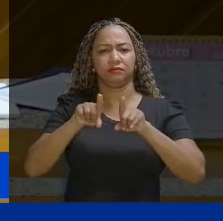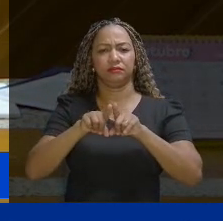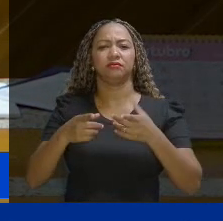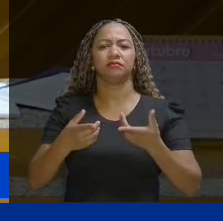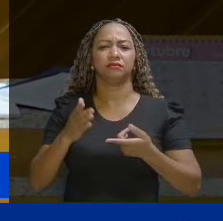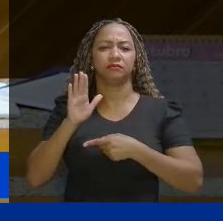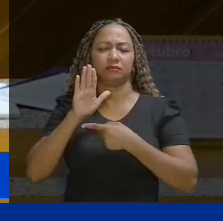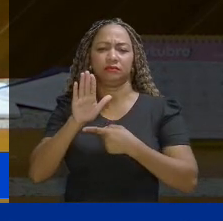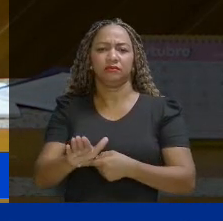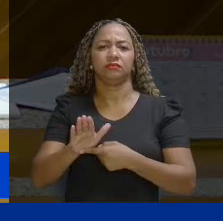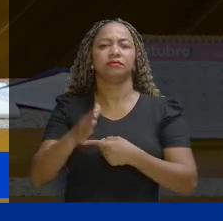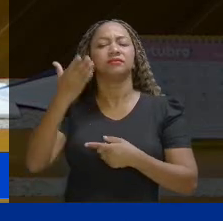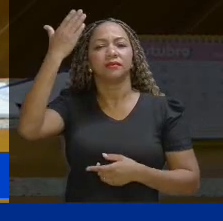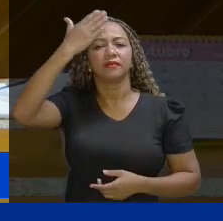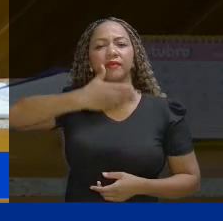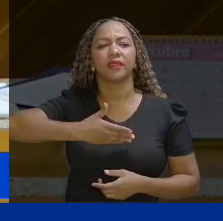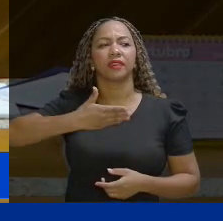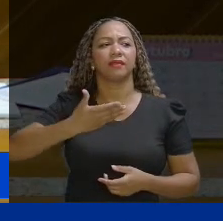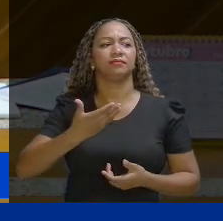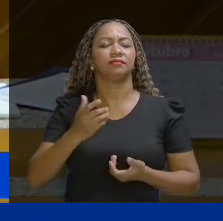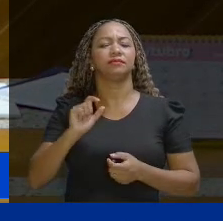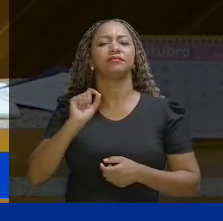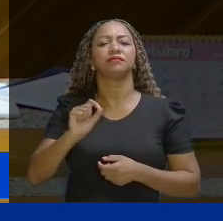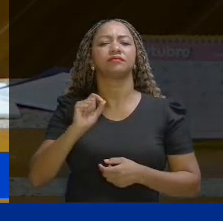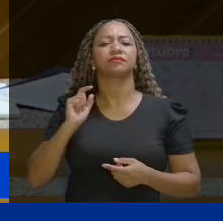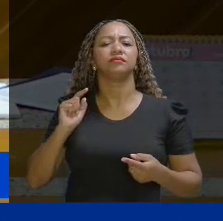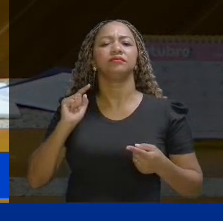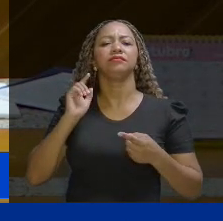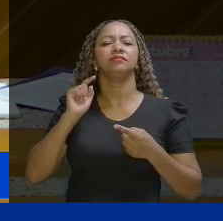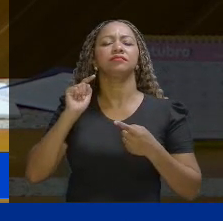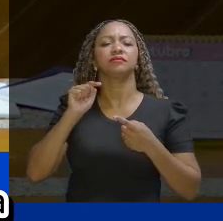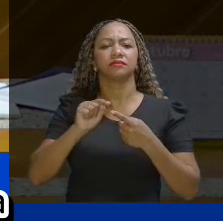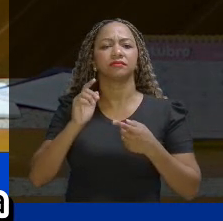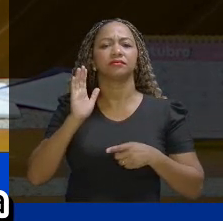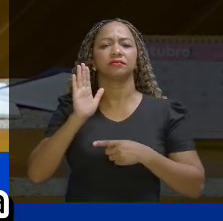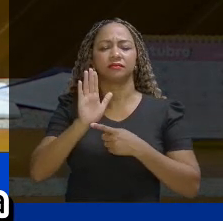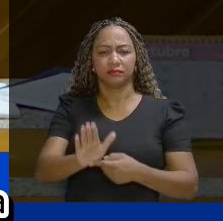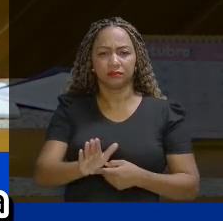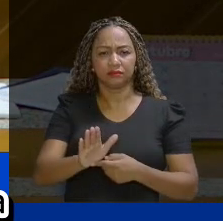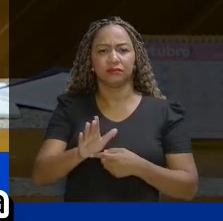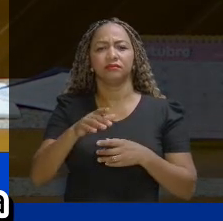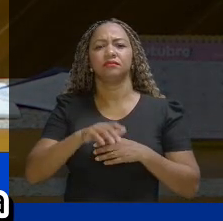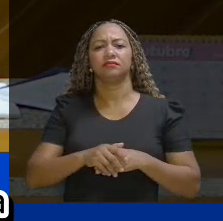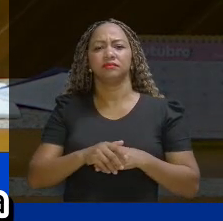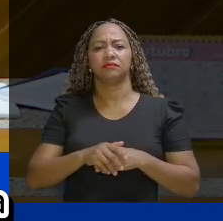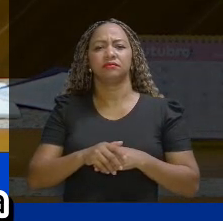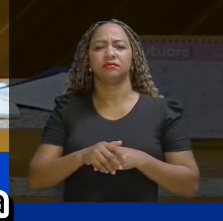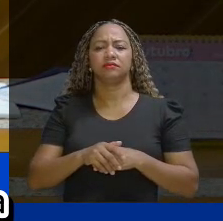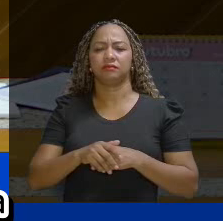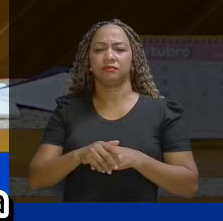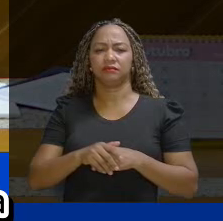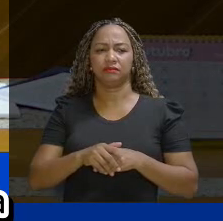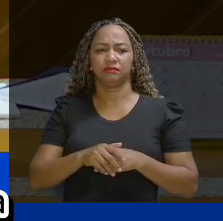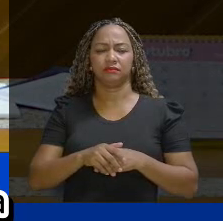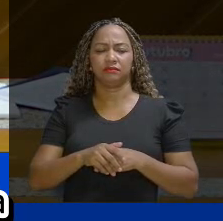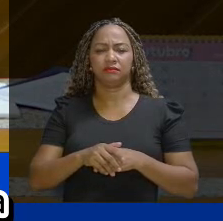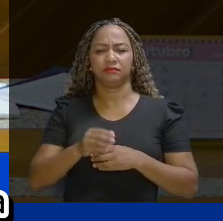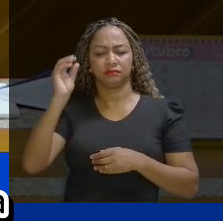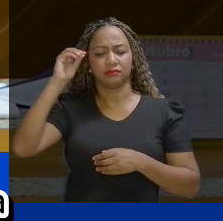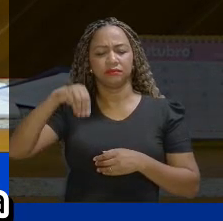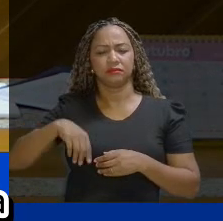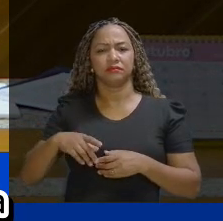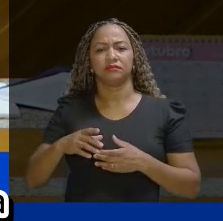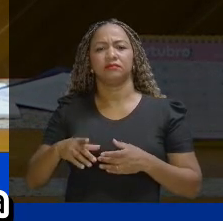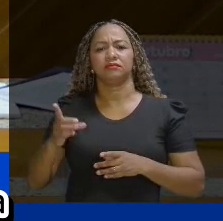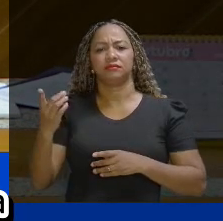para apontar as provas que indicam o dolo no registro e na posterior renúncia das candidatas, sobretudo